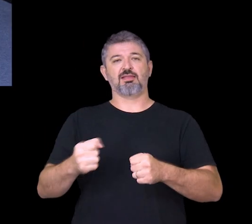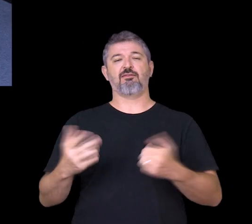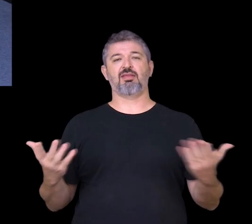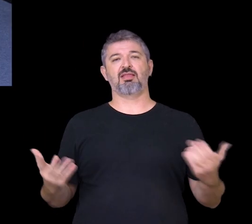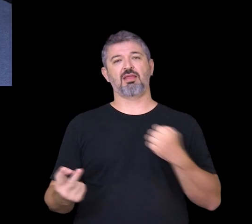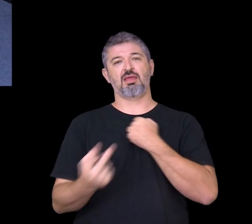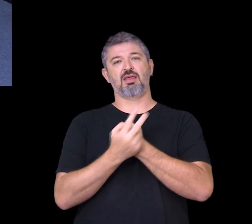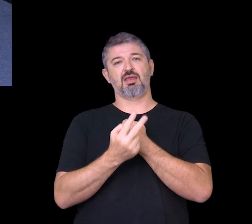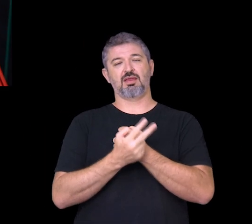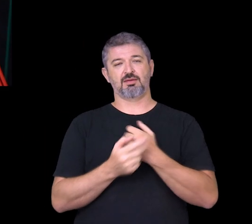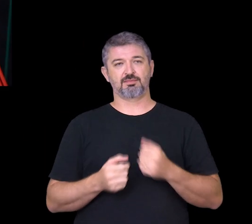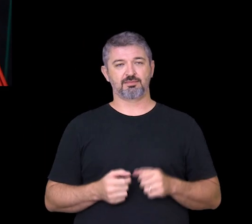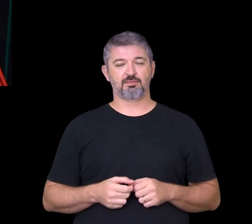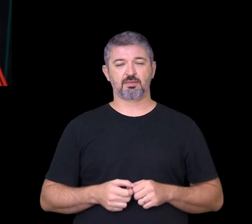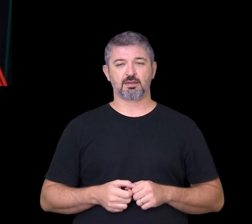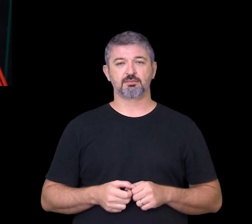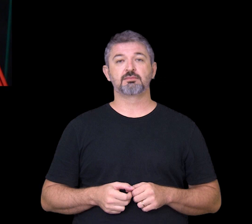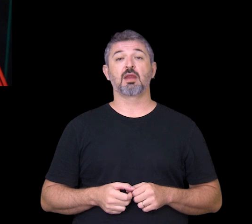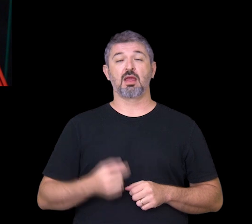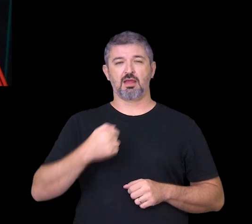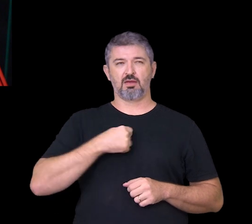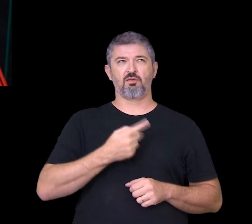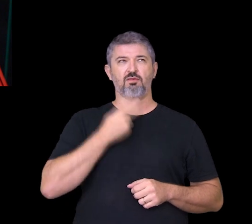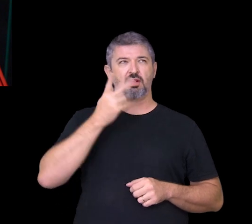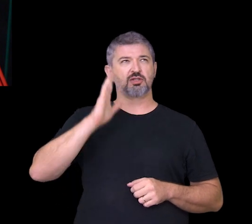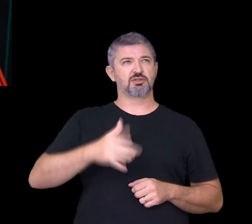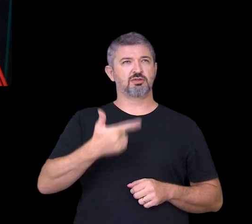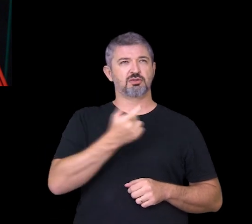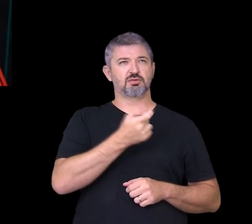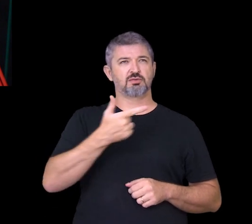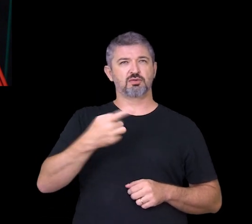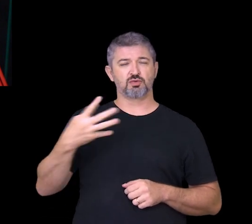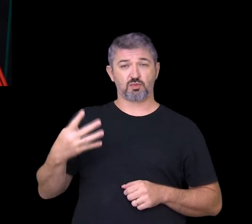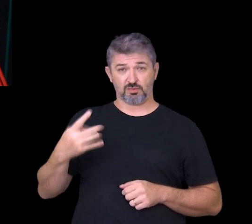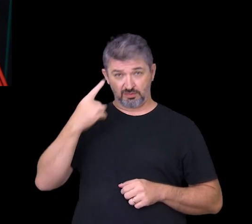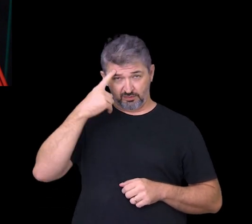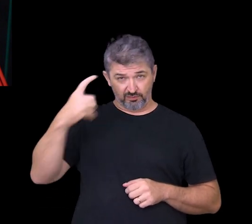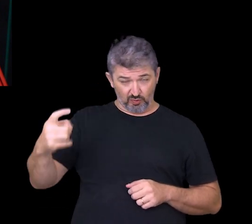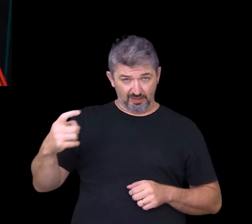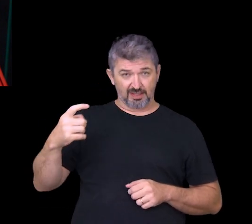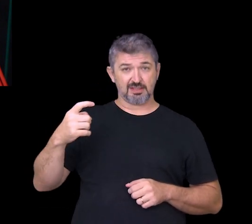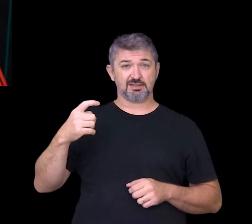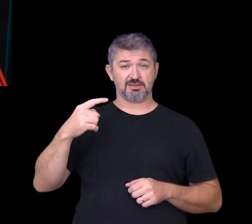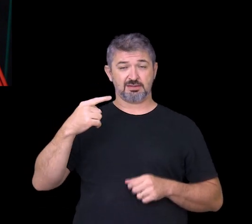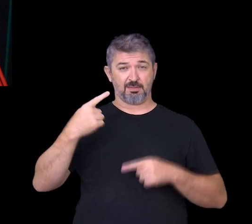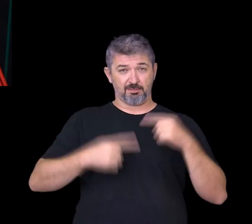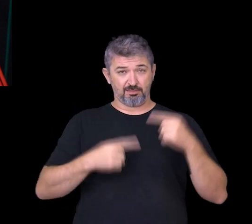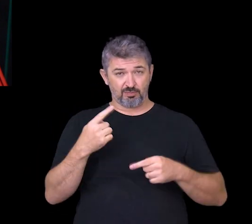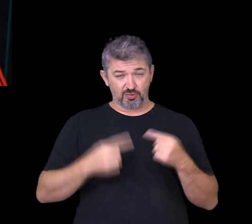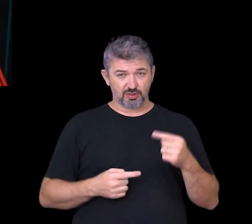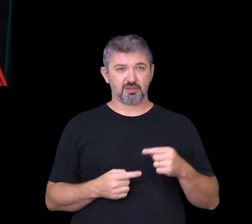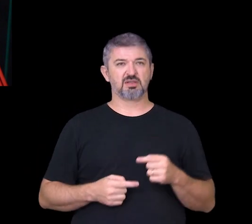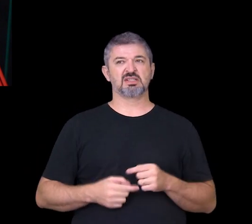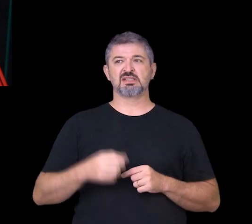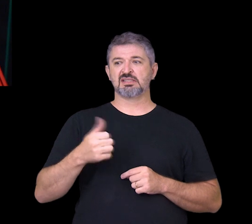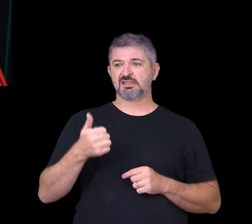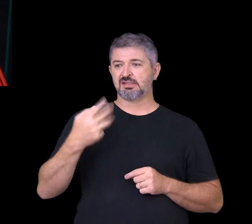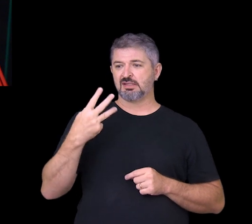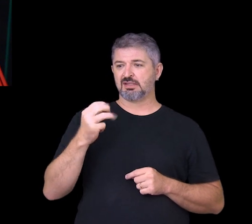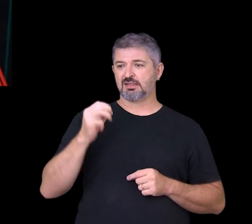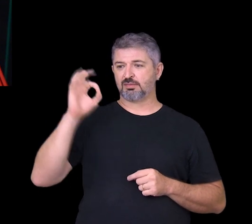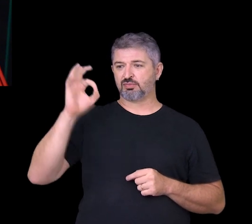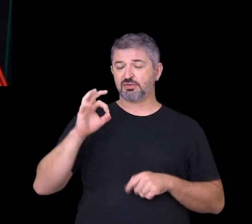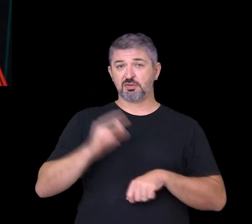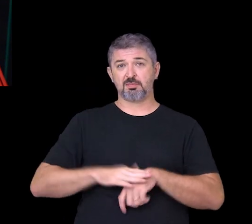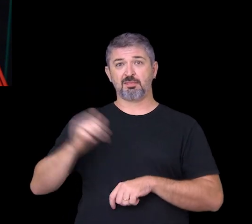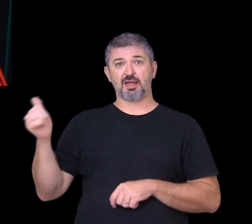efetividade. Sim. Violência política como e eu eleitoral. Tinha ressaltado, em 2024, a violência política pré-eleições foi